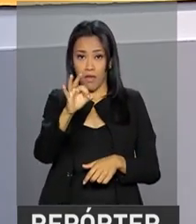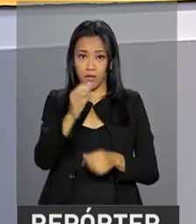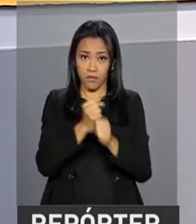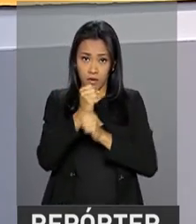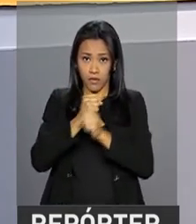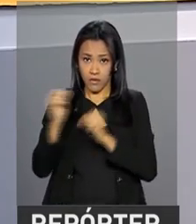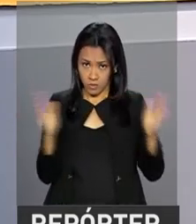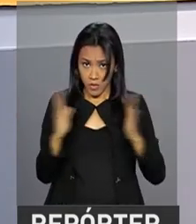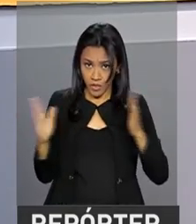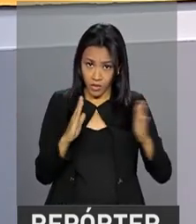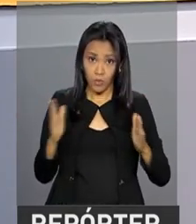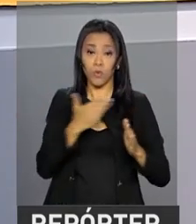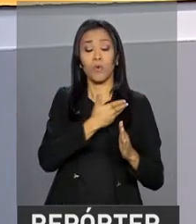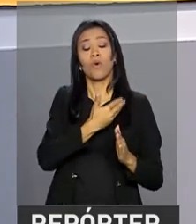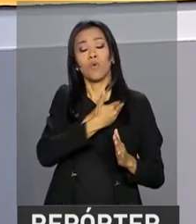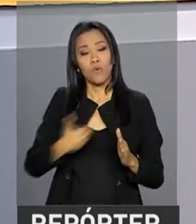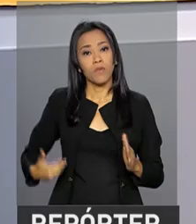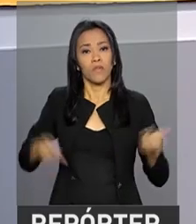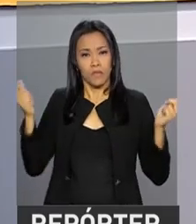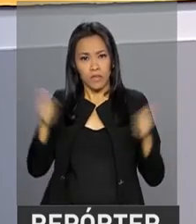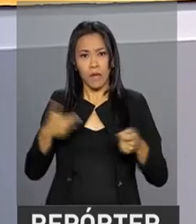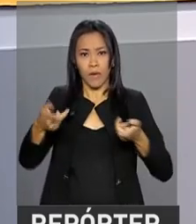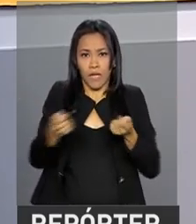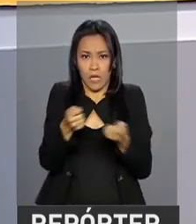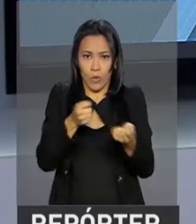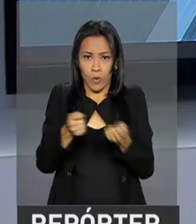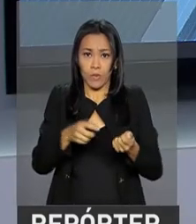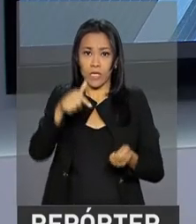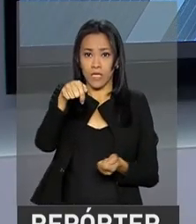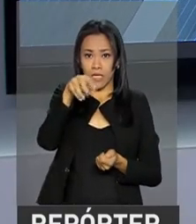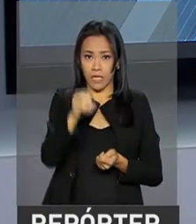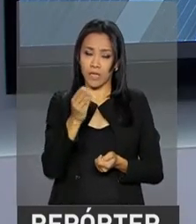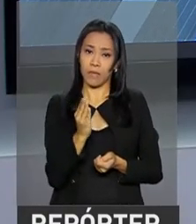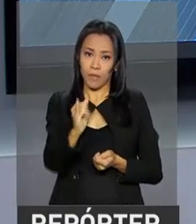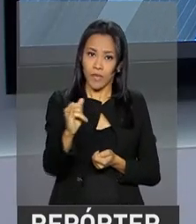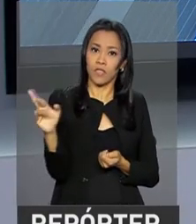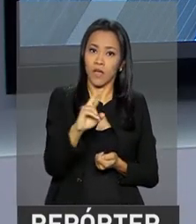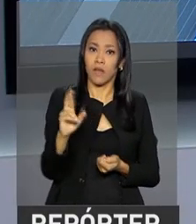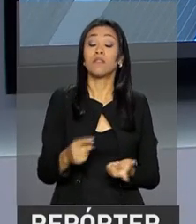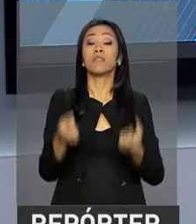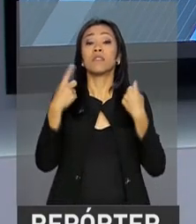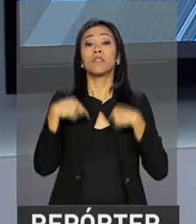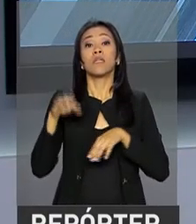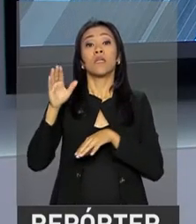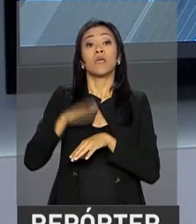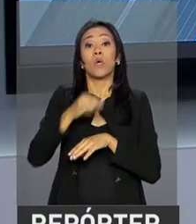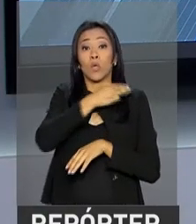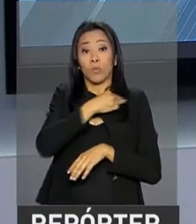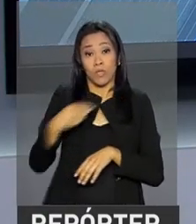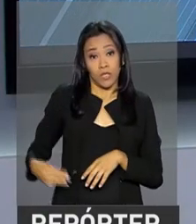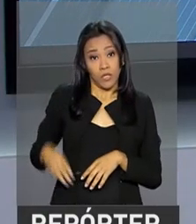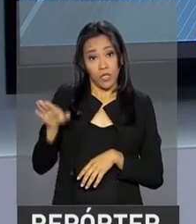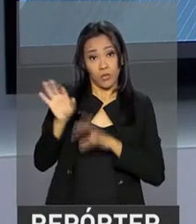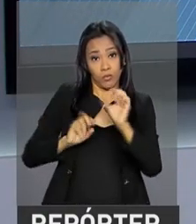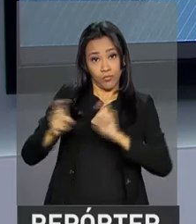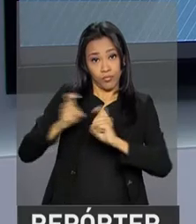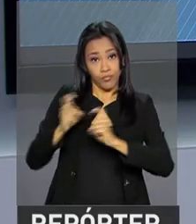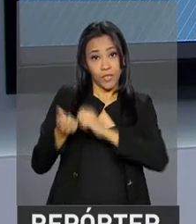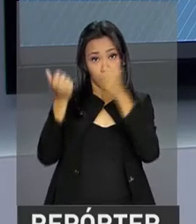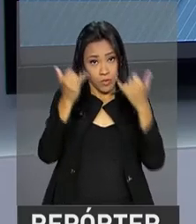governo poderá economizar 70 bilhões de reais com a medida o ministro do planejamento explicou que o governo poderá voltar a realizar